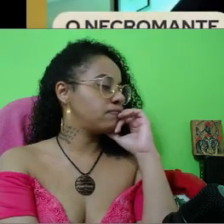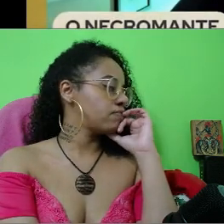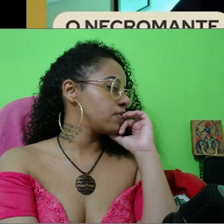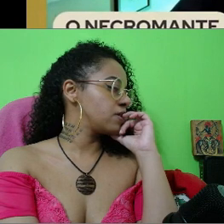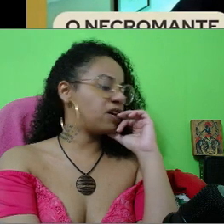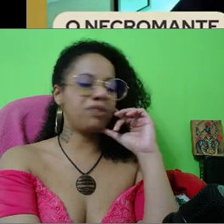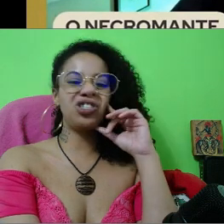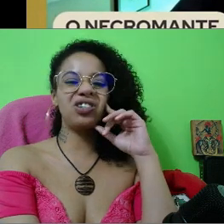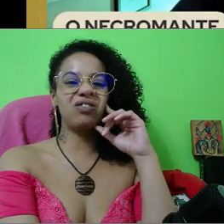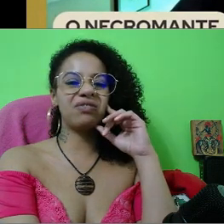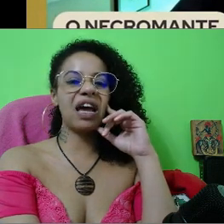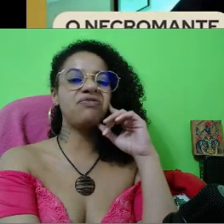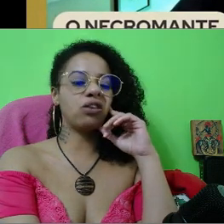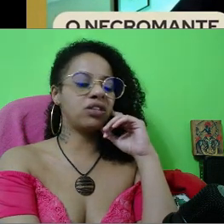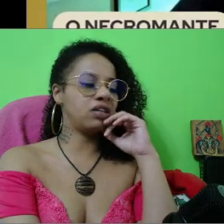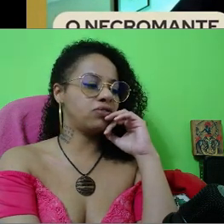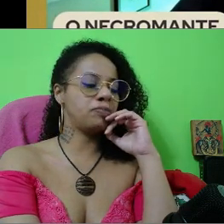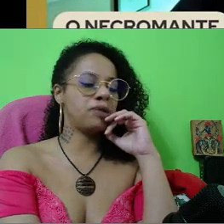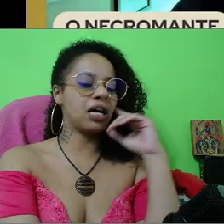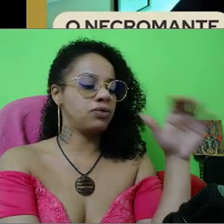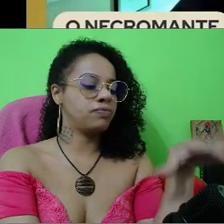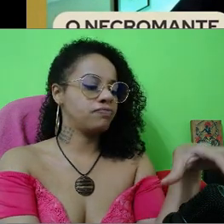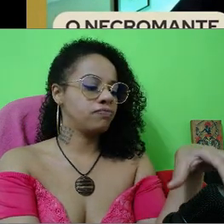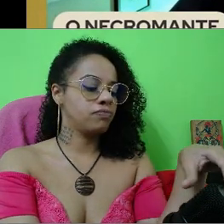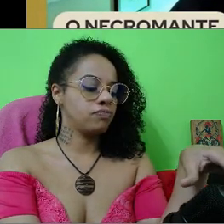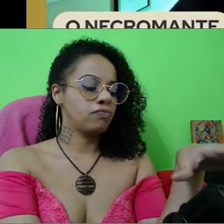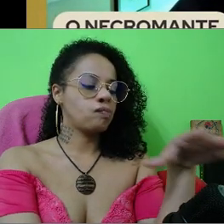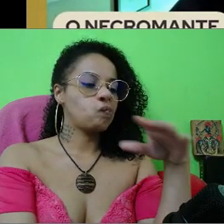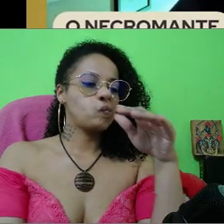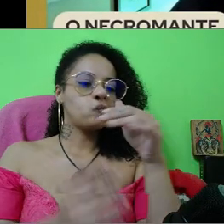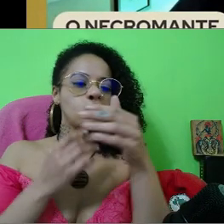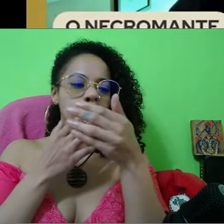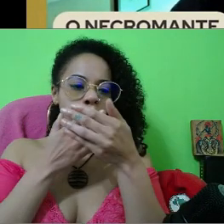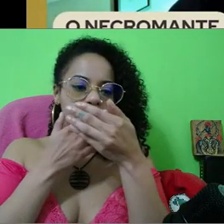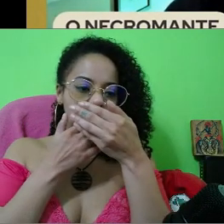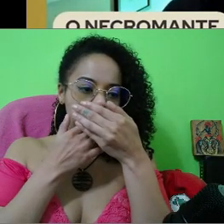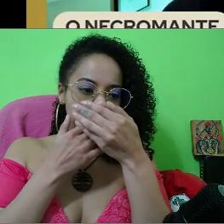coerência geralmente tá em falta nos mercados